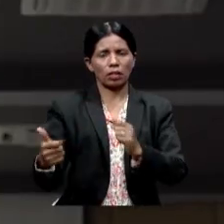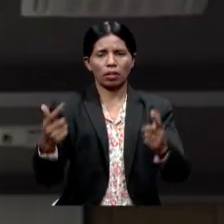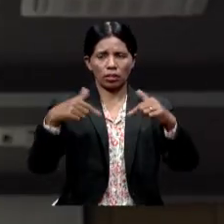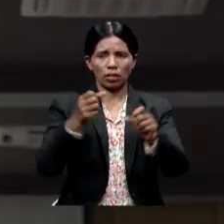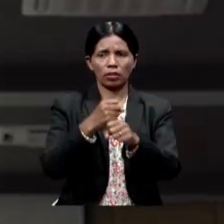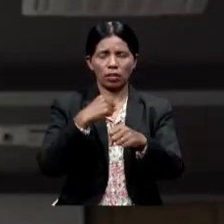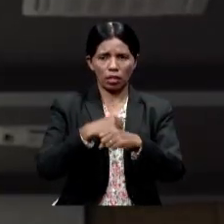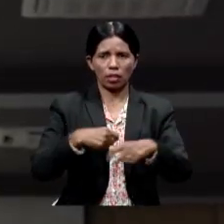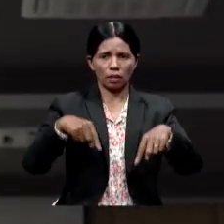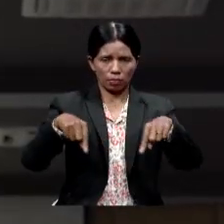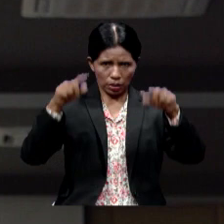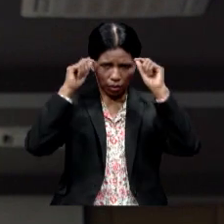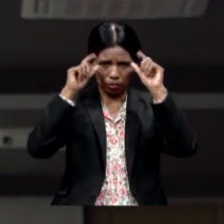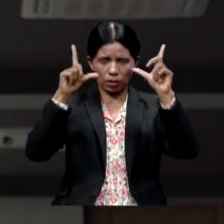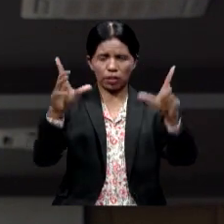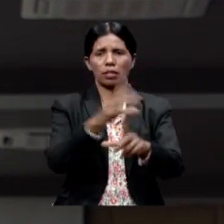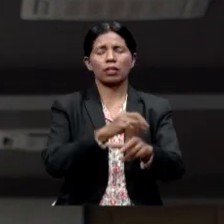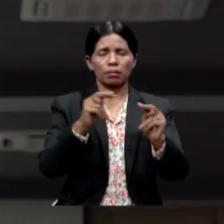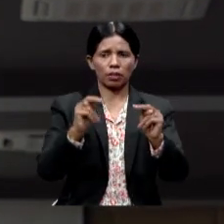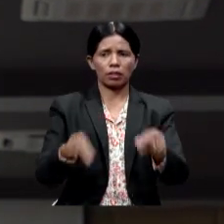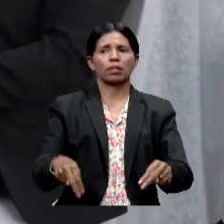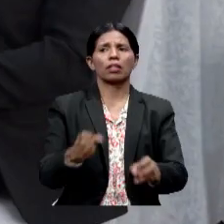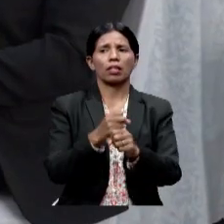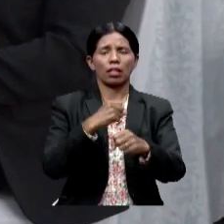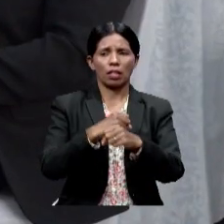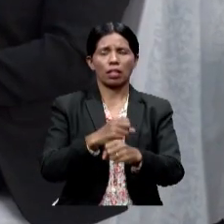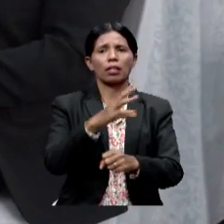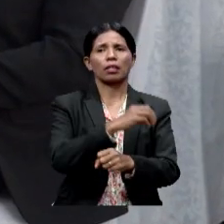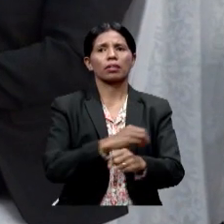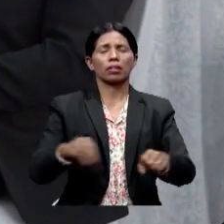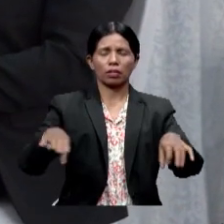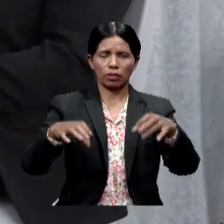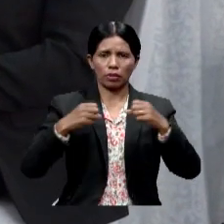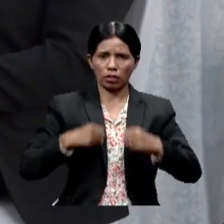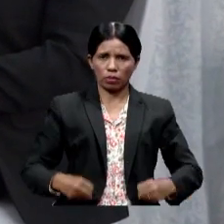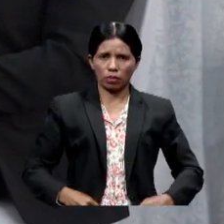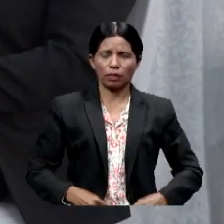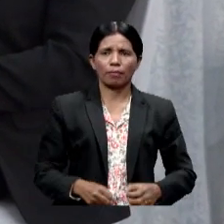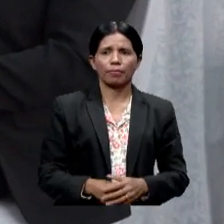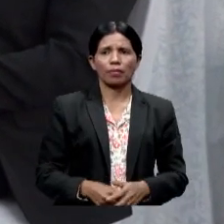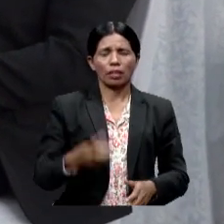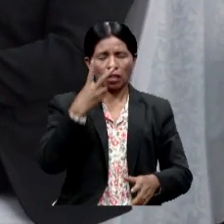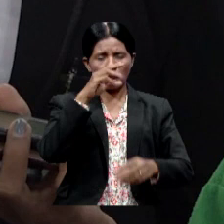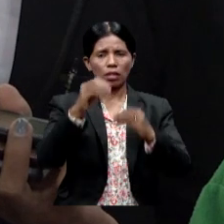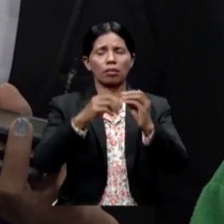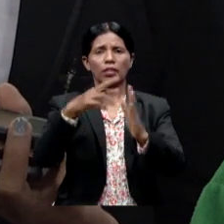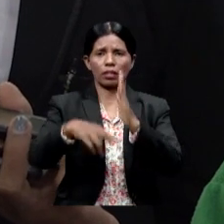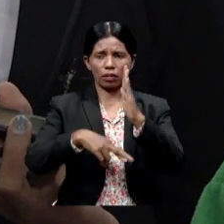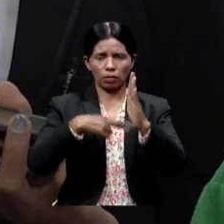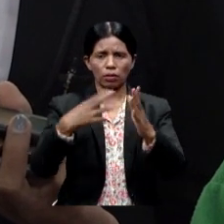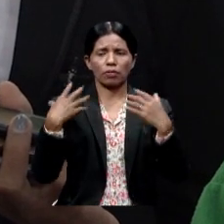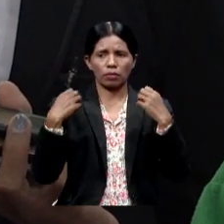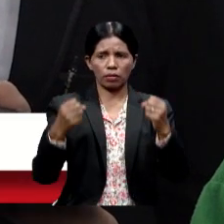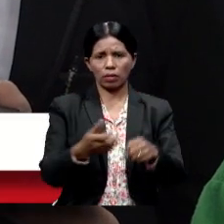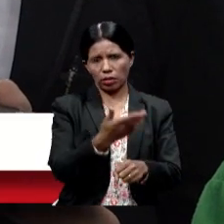Halo investimento e a Timor-Leste, precisamos halo estágio e a sistema saúde. Haré para tu regula forte litan, sei